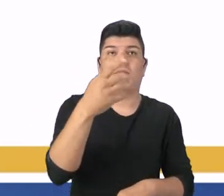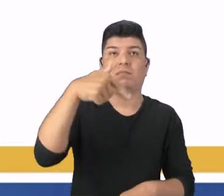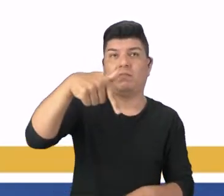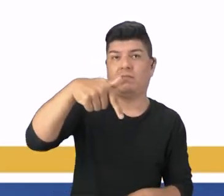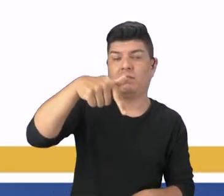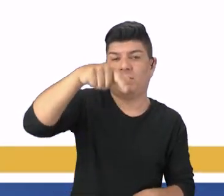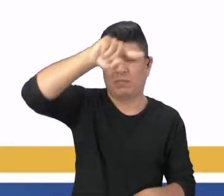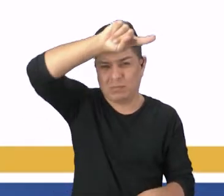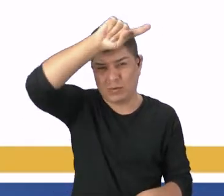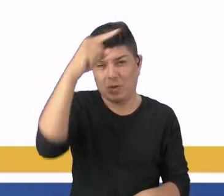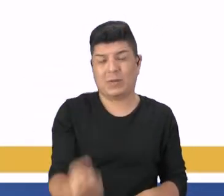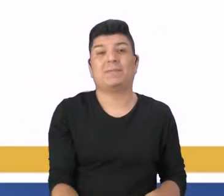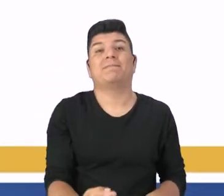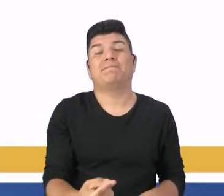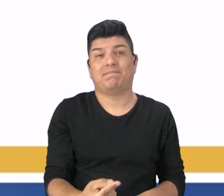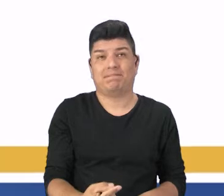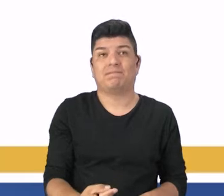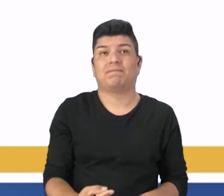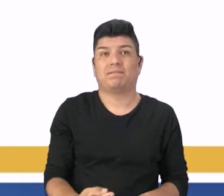47,1 milhões, ou seja,